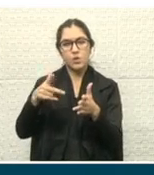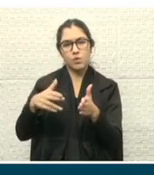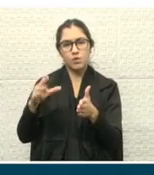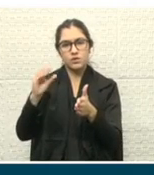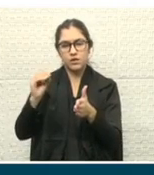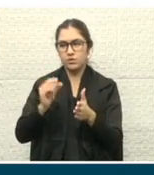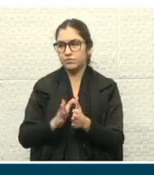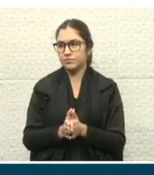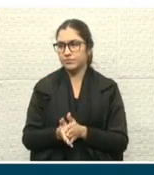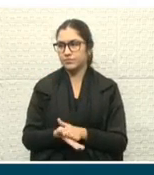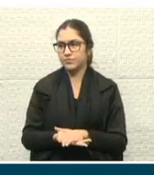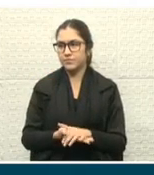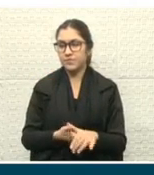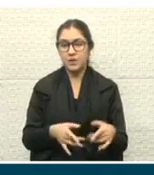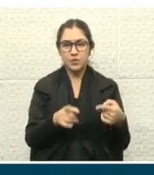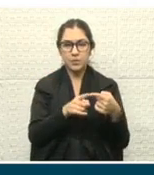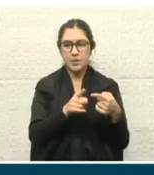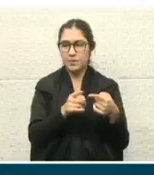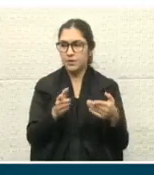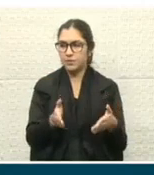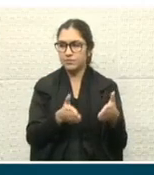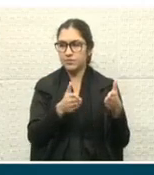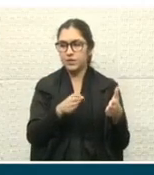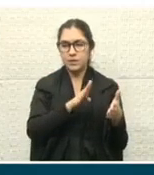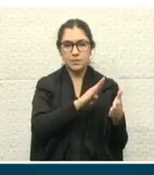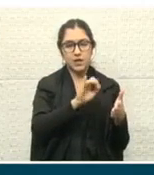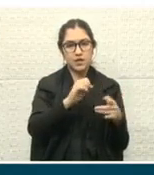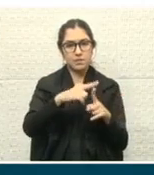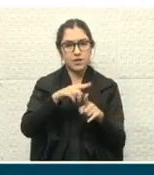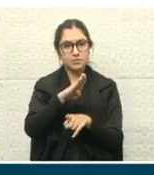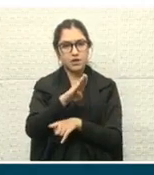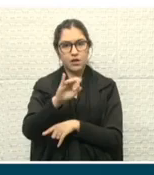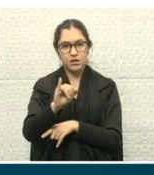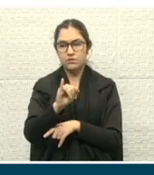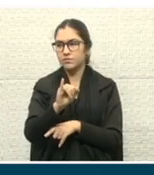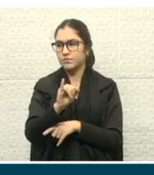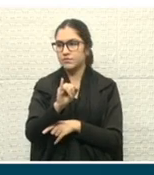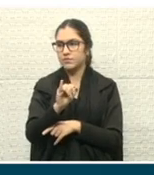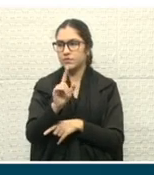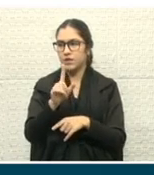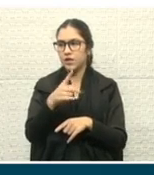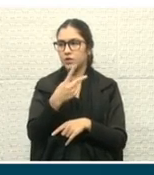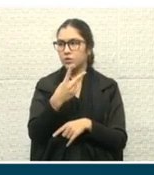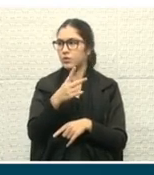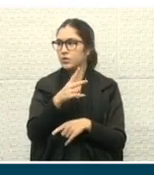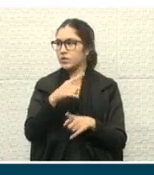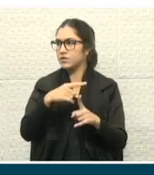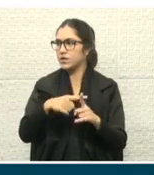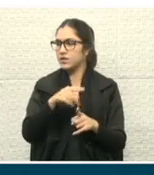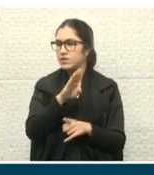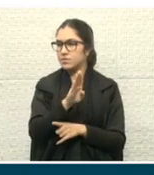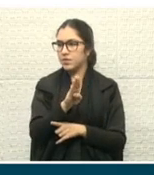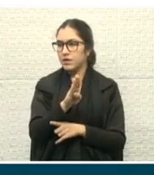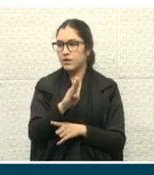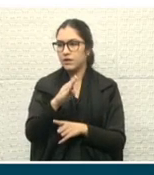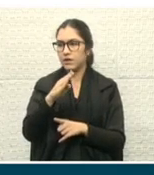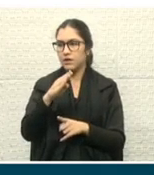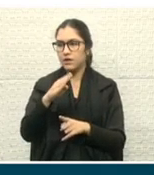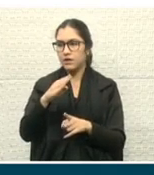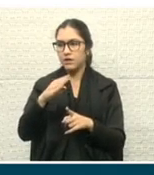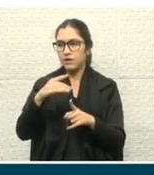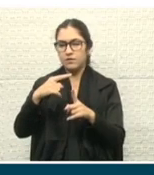0. Do primeiro membro, BI mais BI é 2 vezes B vezes